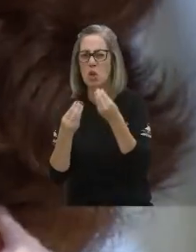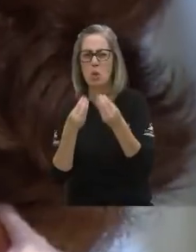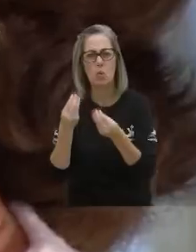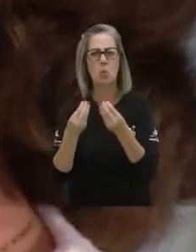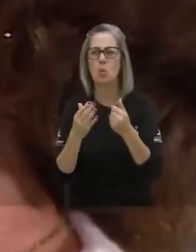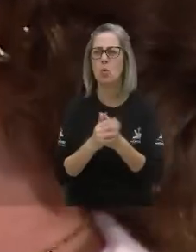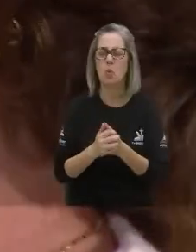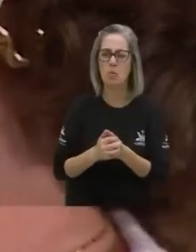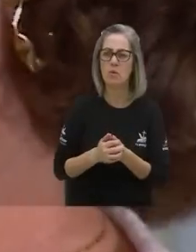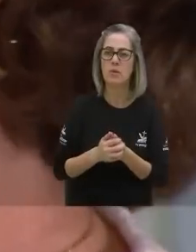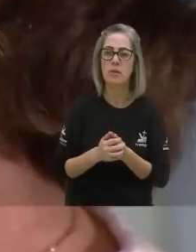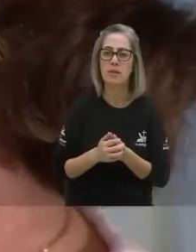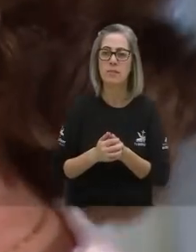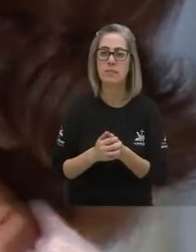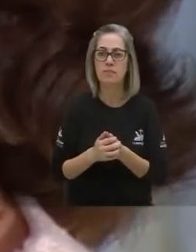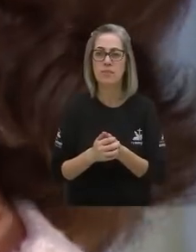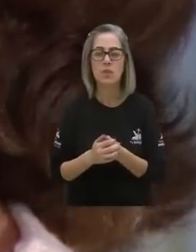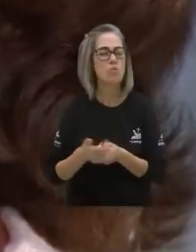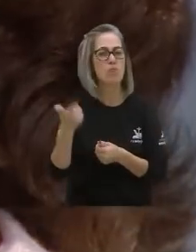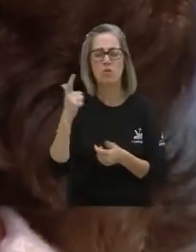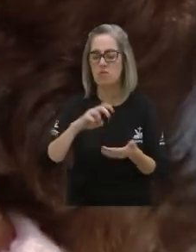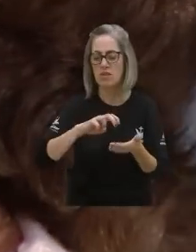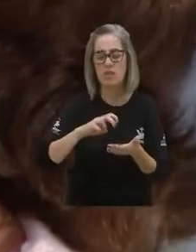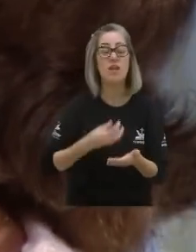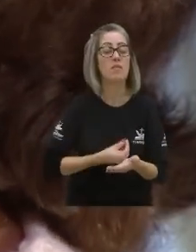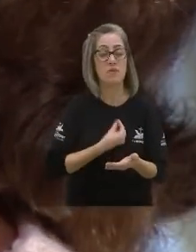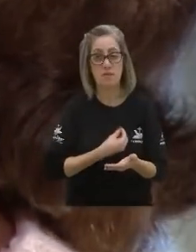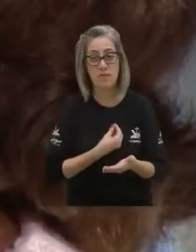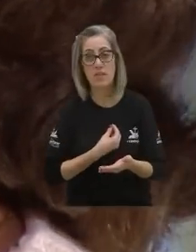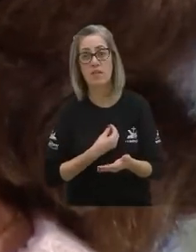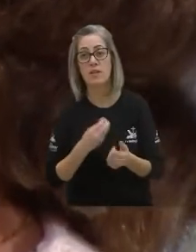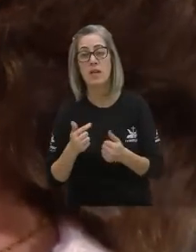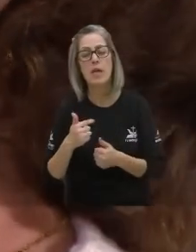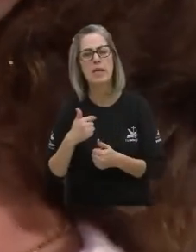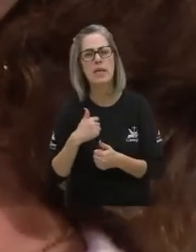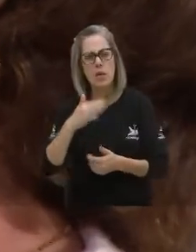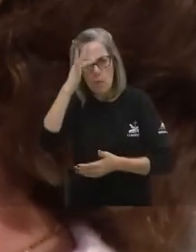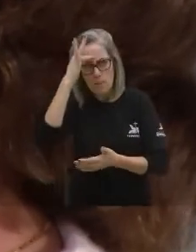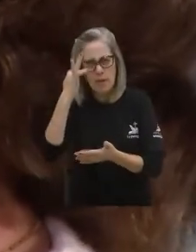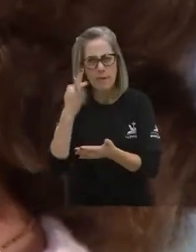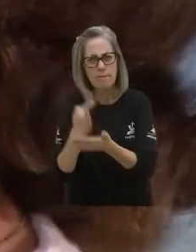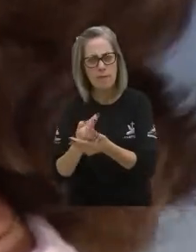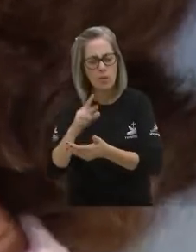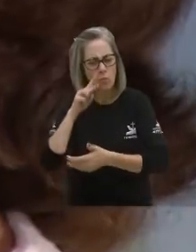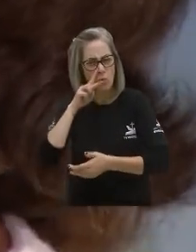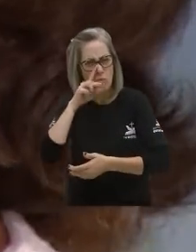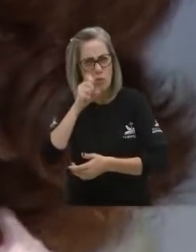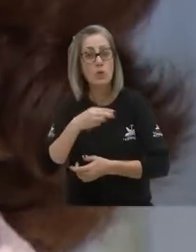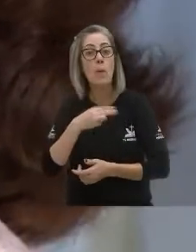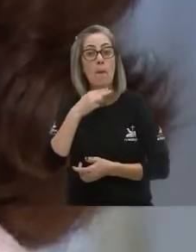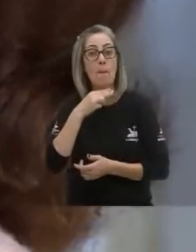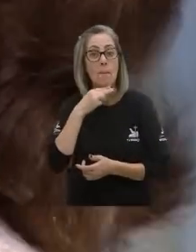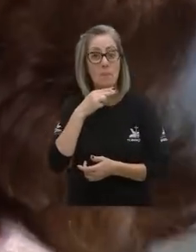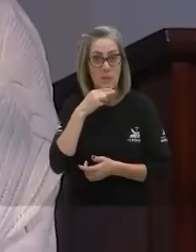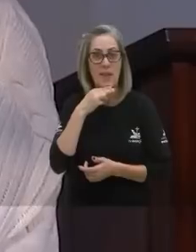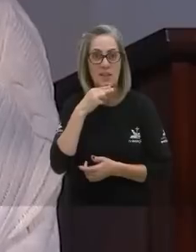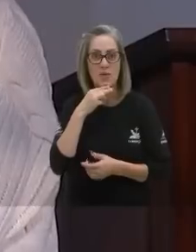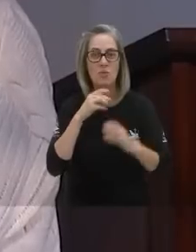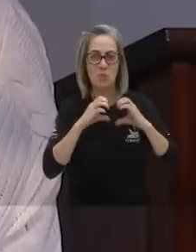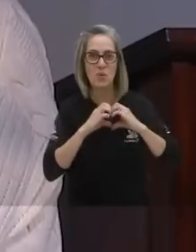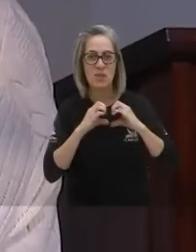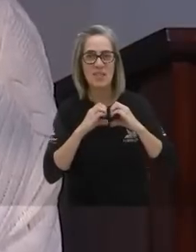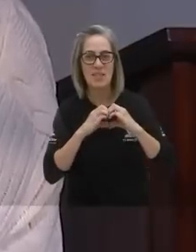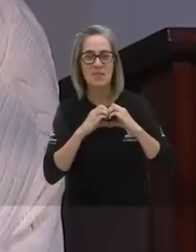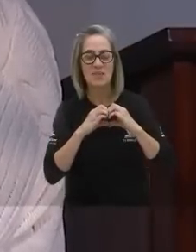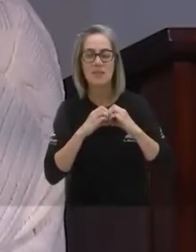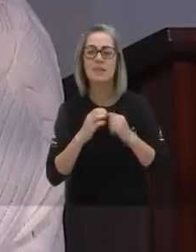tudo o contrário, que ele não viveria, e eu não perdi a minha fé, o meu neto de coração, meu neto não de sangue, mas de coração, eu não perdi